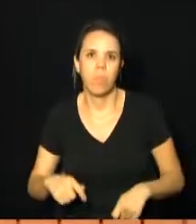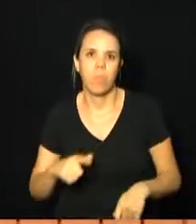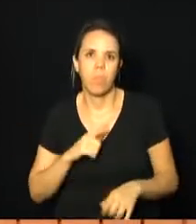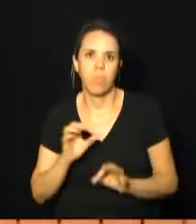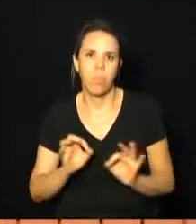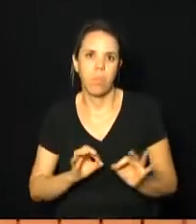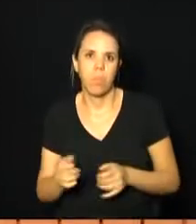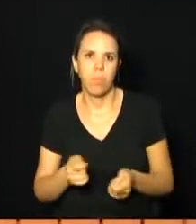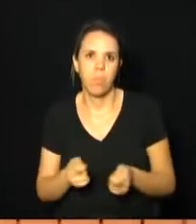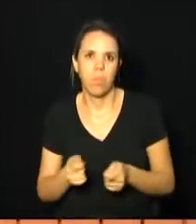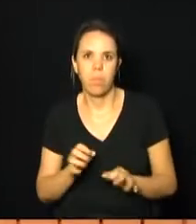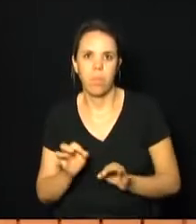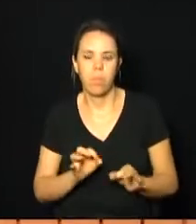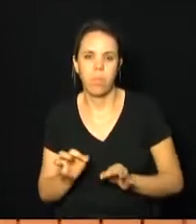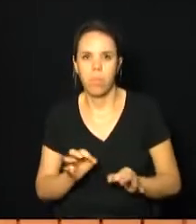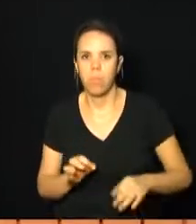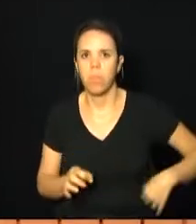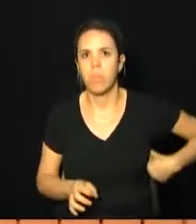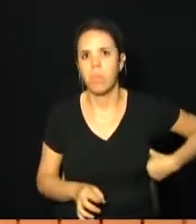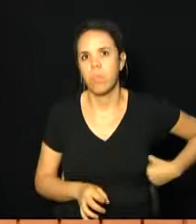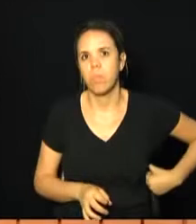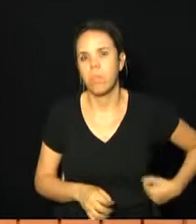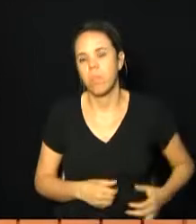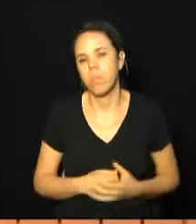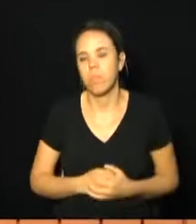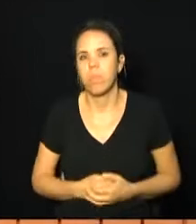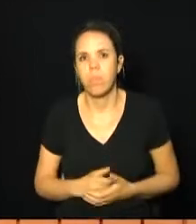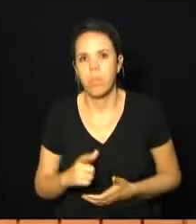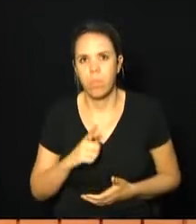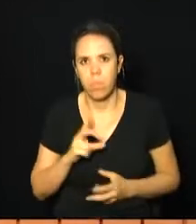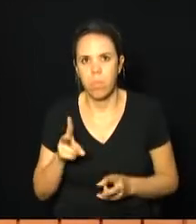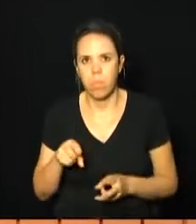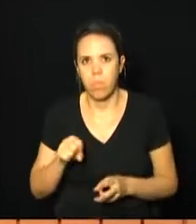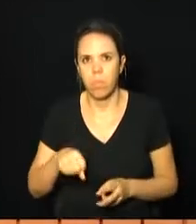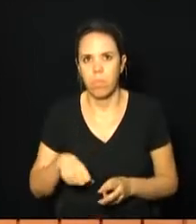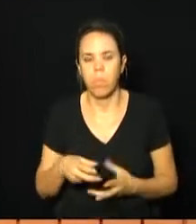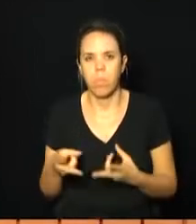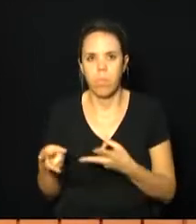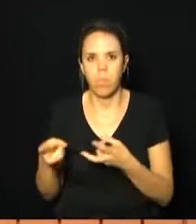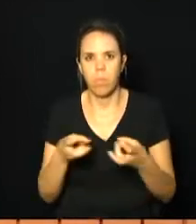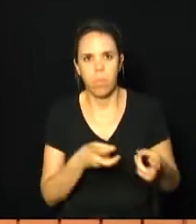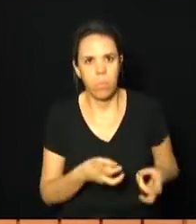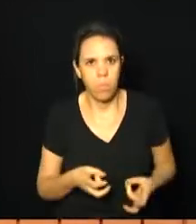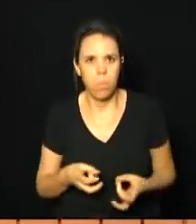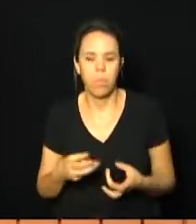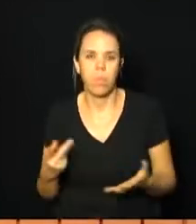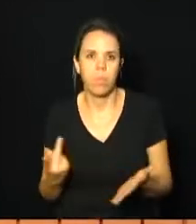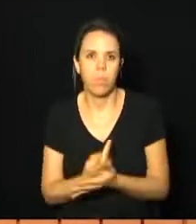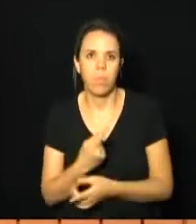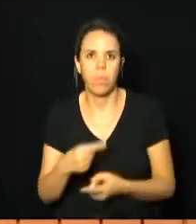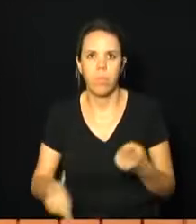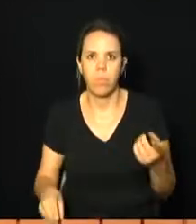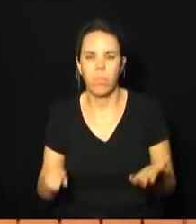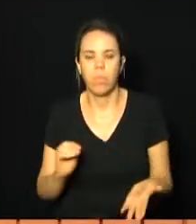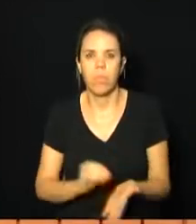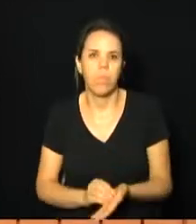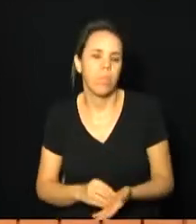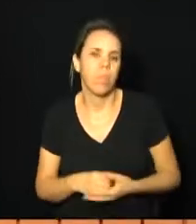seja ordenado e dentro do plano de manejo. Estamos, sim, olhando o que está irregular,